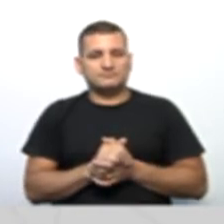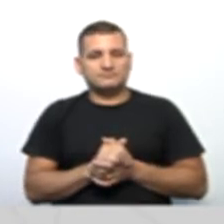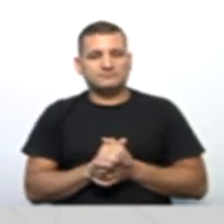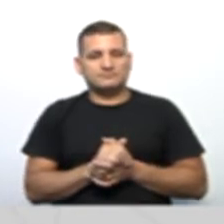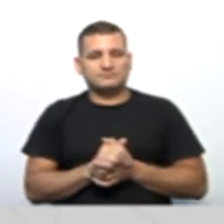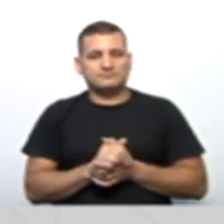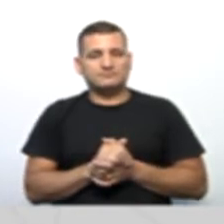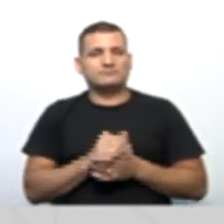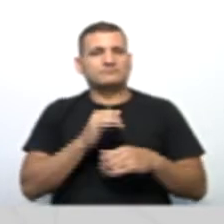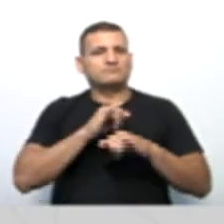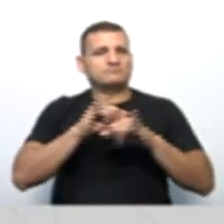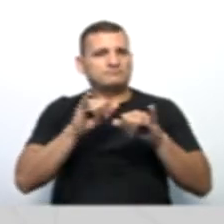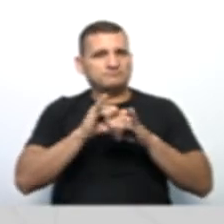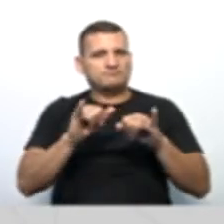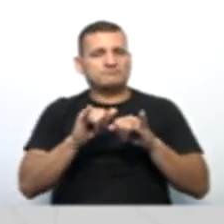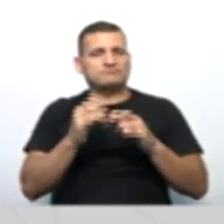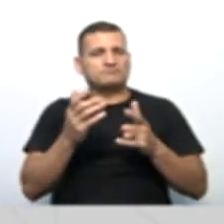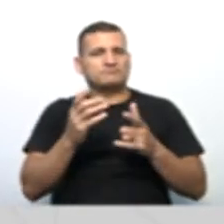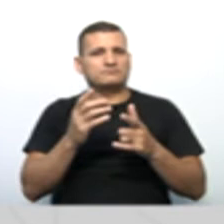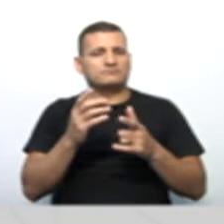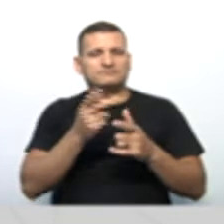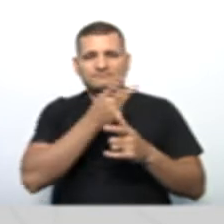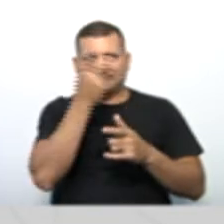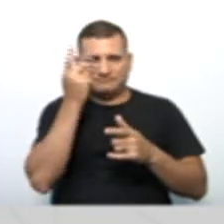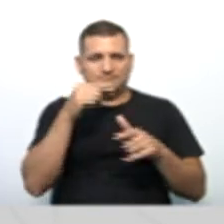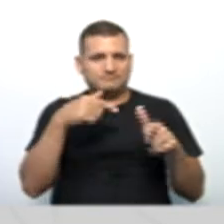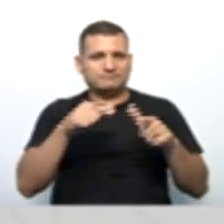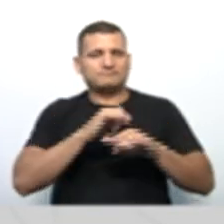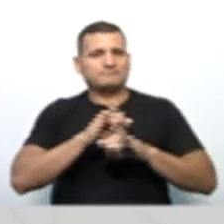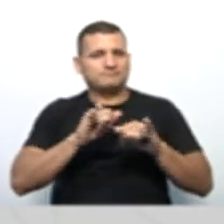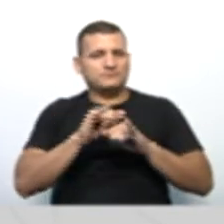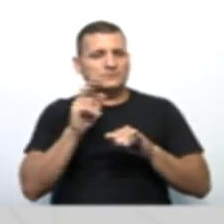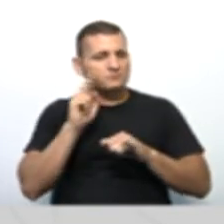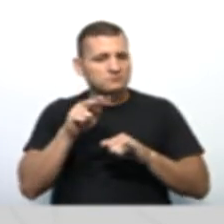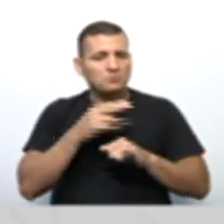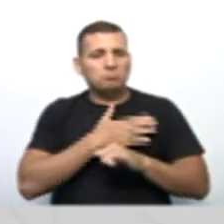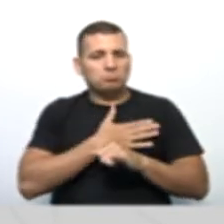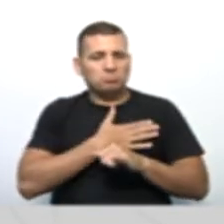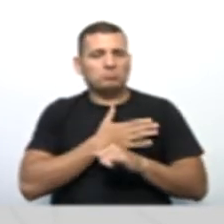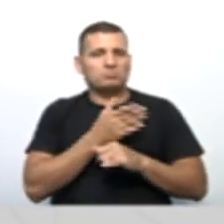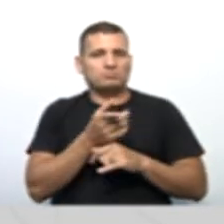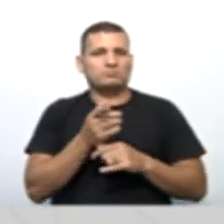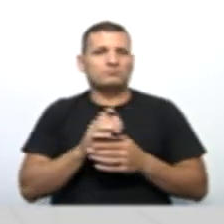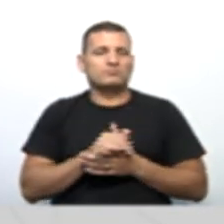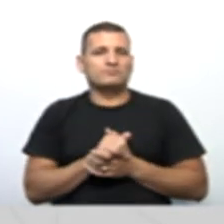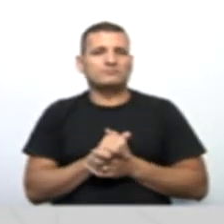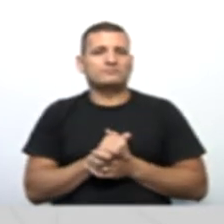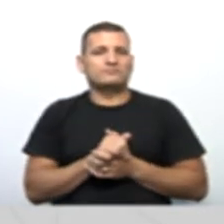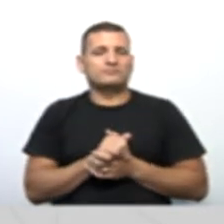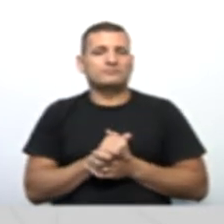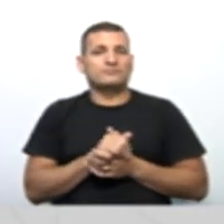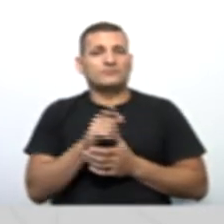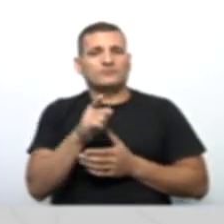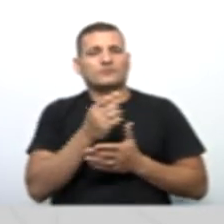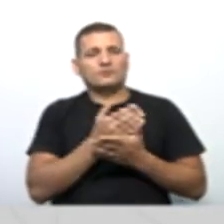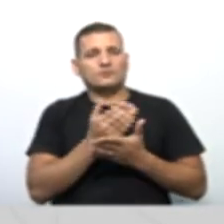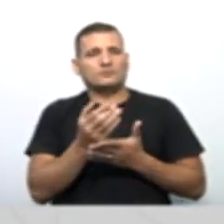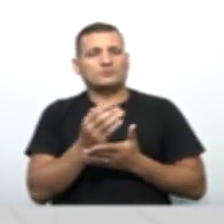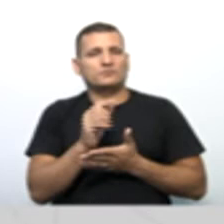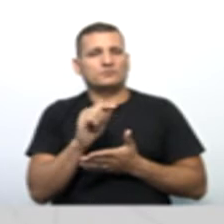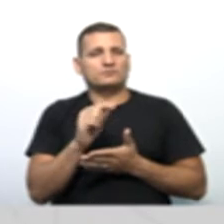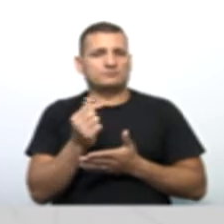propaganda vão gostar porque eles vão ter visibilidade é que você começa a ter um rendimento aí pro